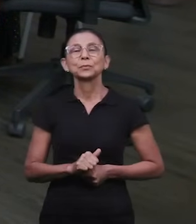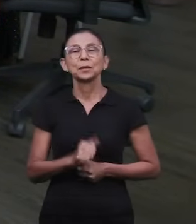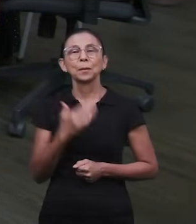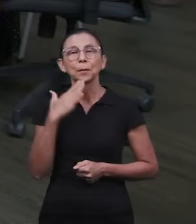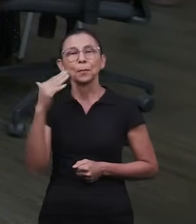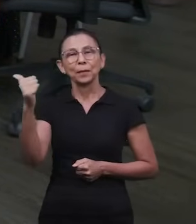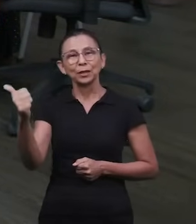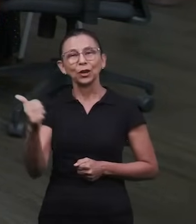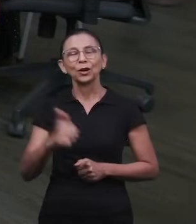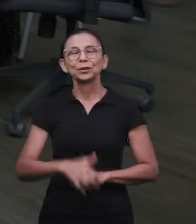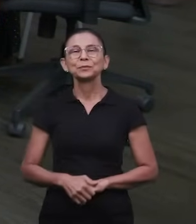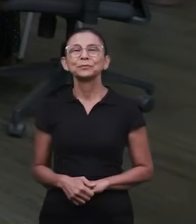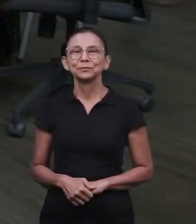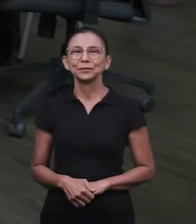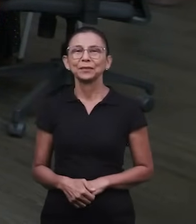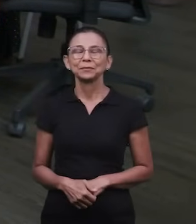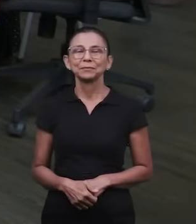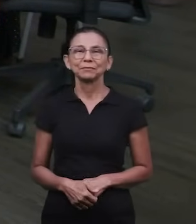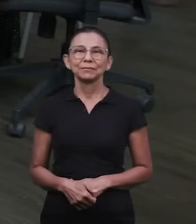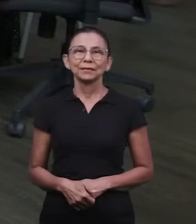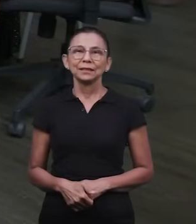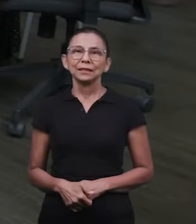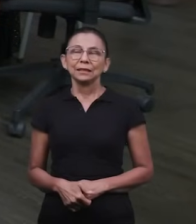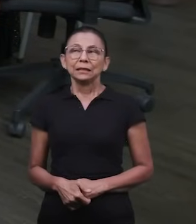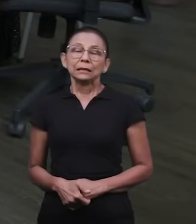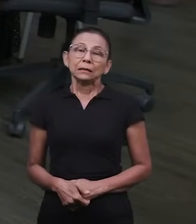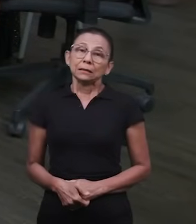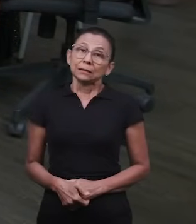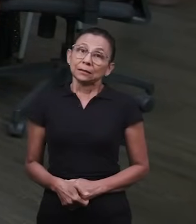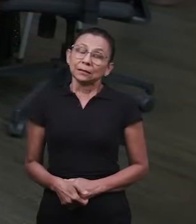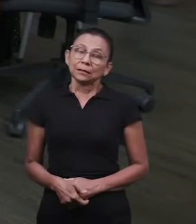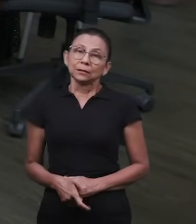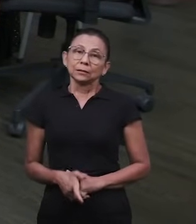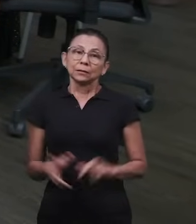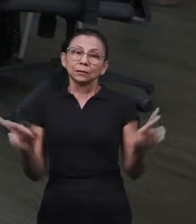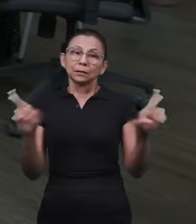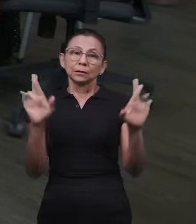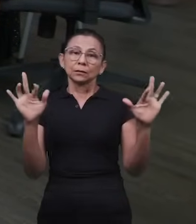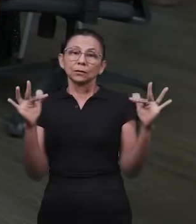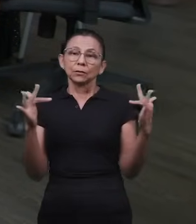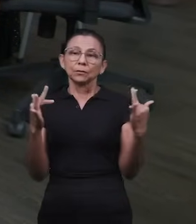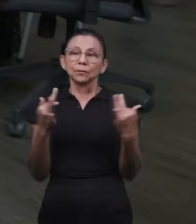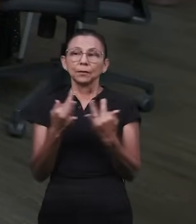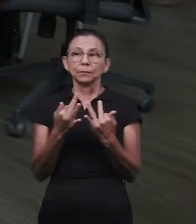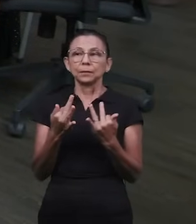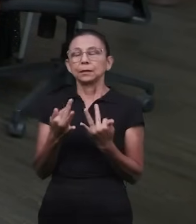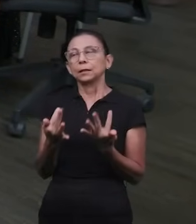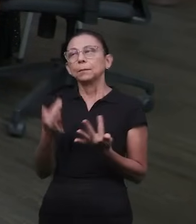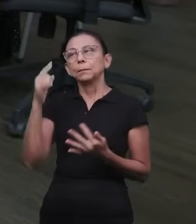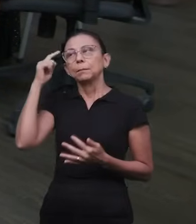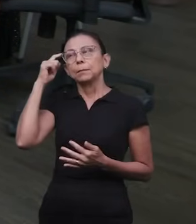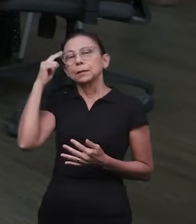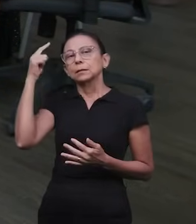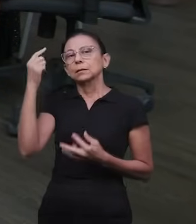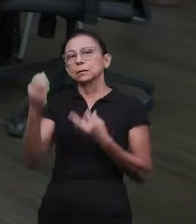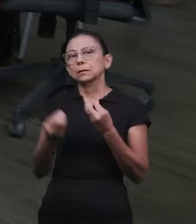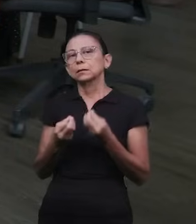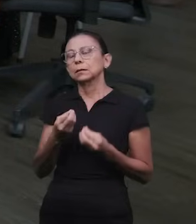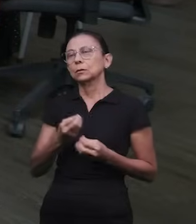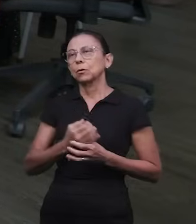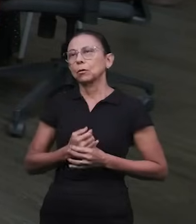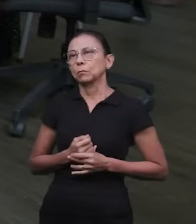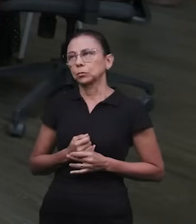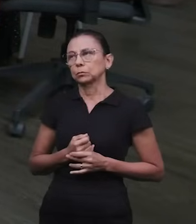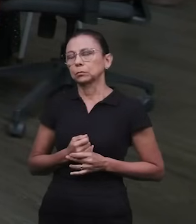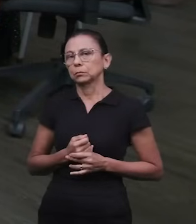bom, porque como que nós falamos de família, a importância que o Senhor dá na família. Como é que você pode pensar uma família se você não tem um cabeça, se